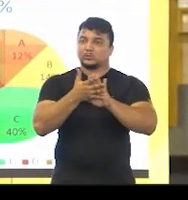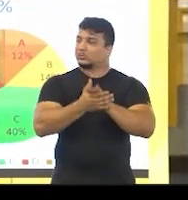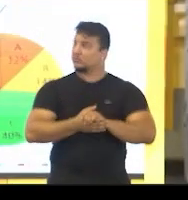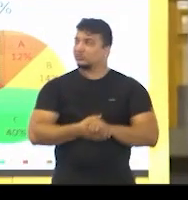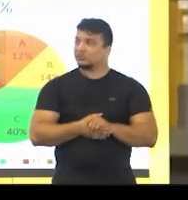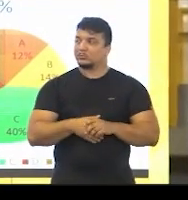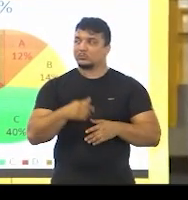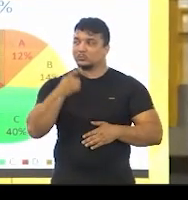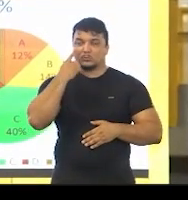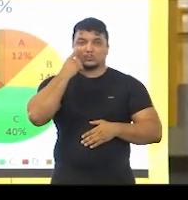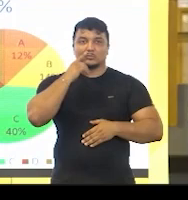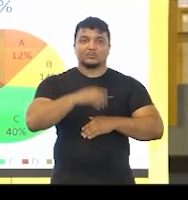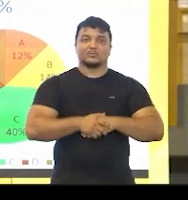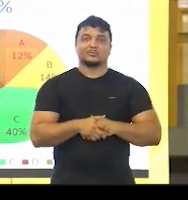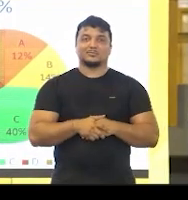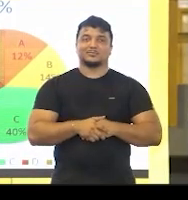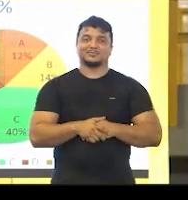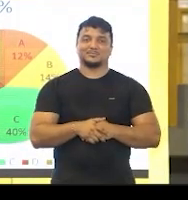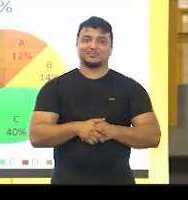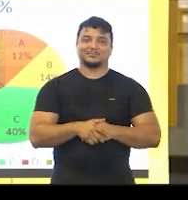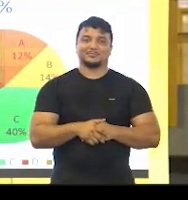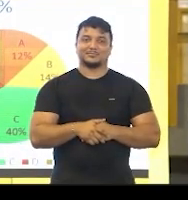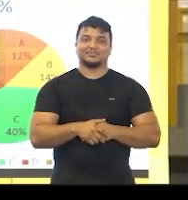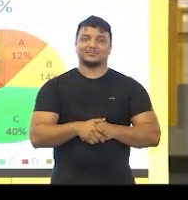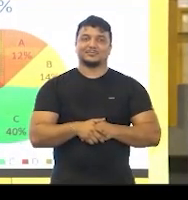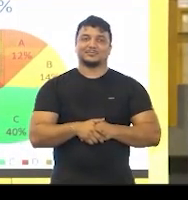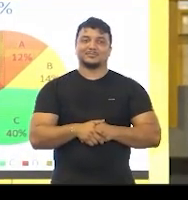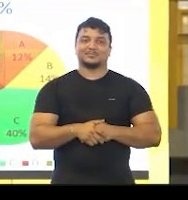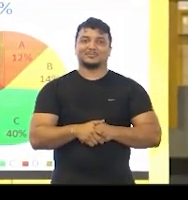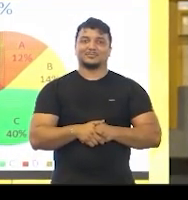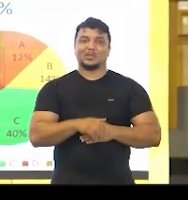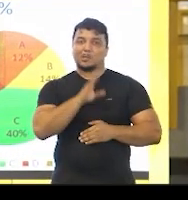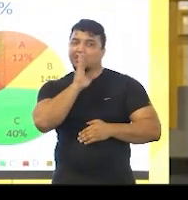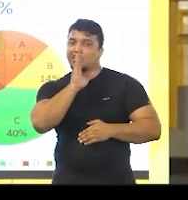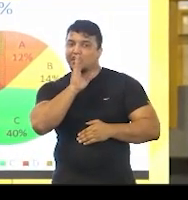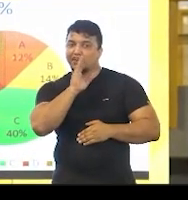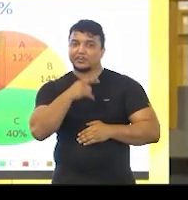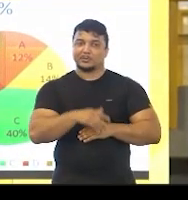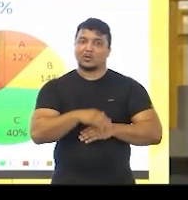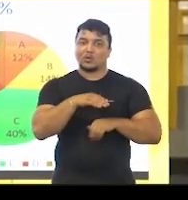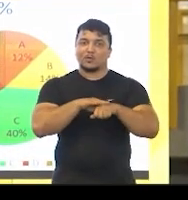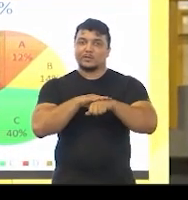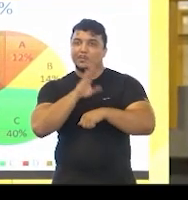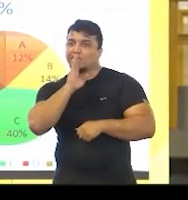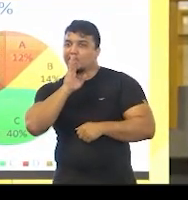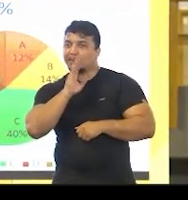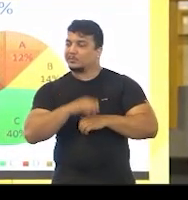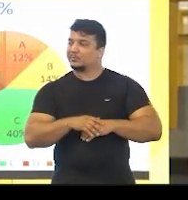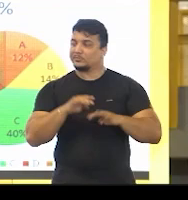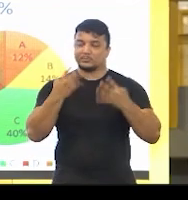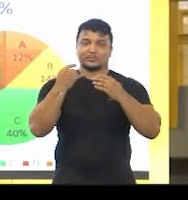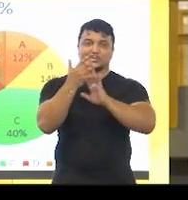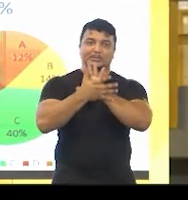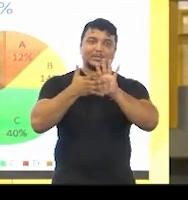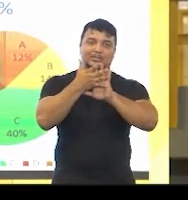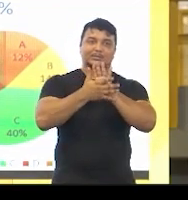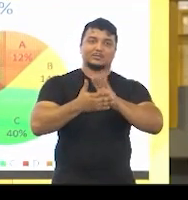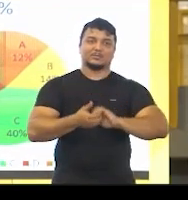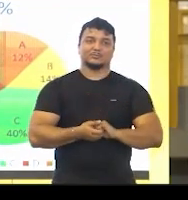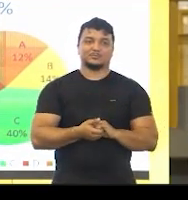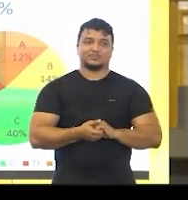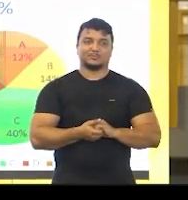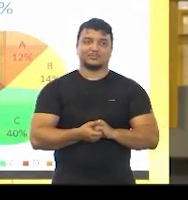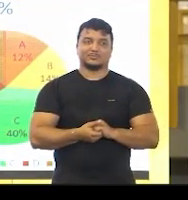Eu tô te vendo, macho. Bora, deixa a menina. A menina fala no ouvido da menina ali. Olha aí, pessoal. Vai, concentra no texto, mano. Vai, eu tô